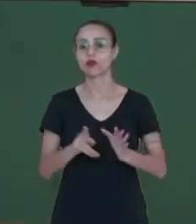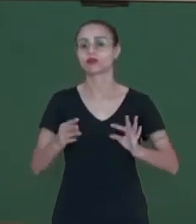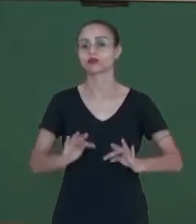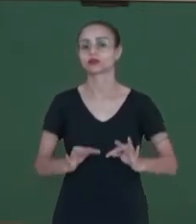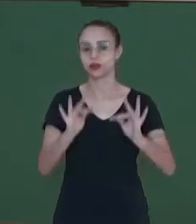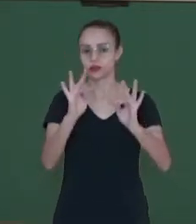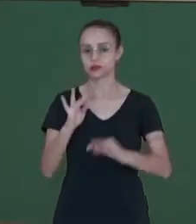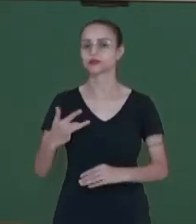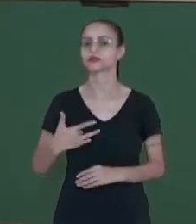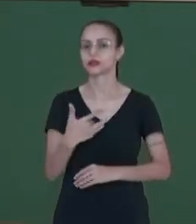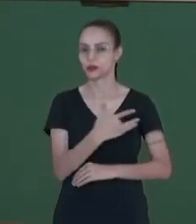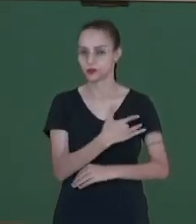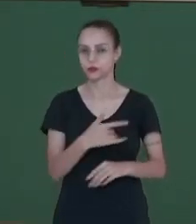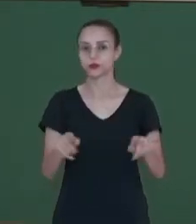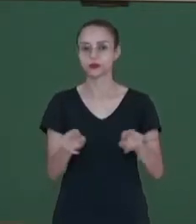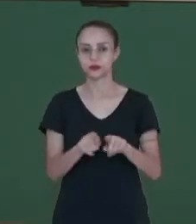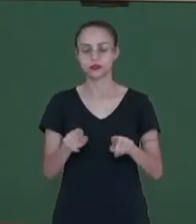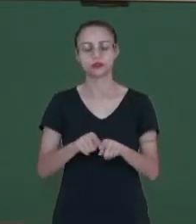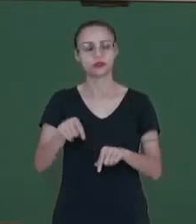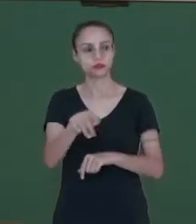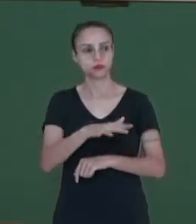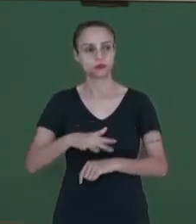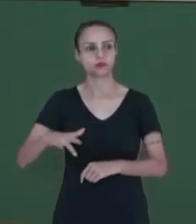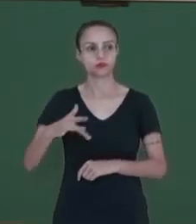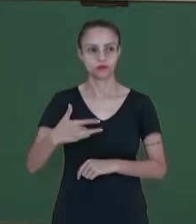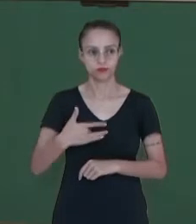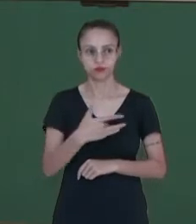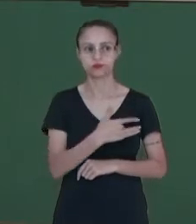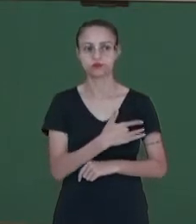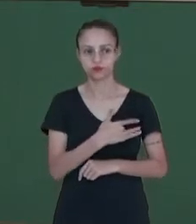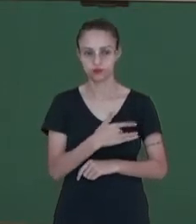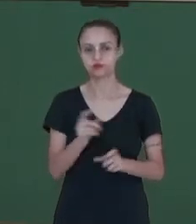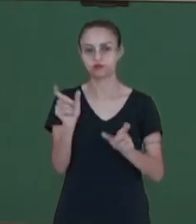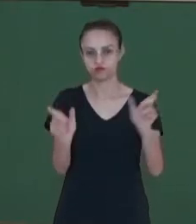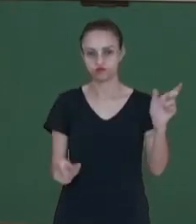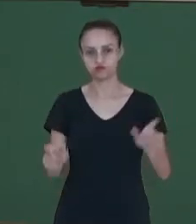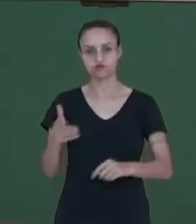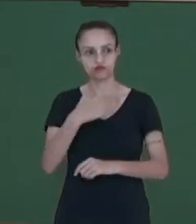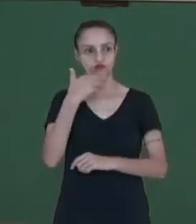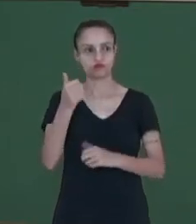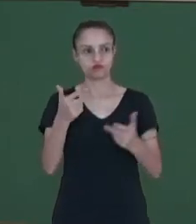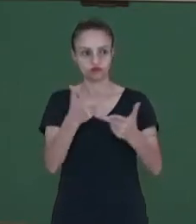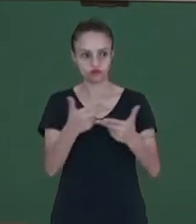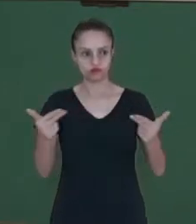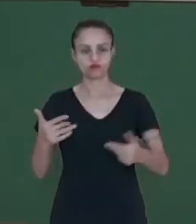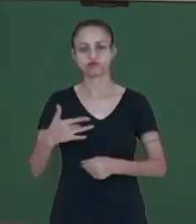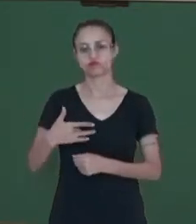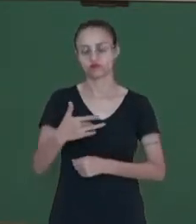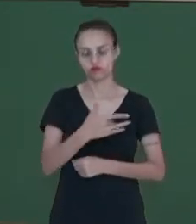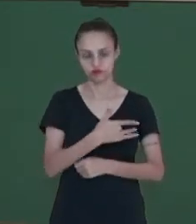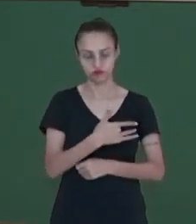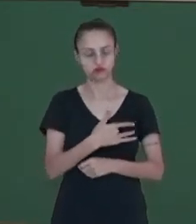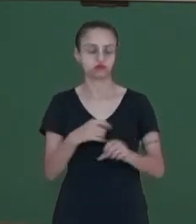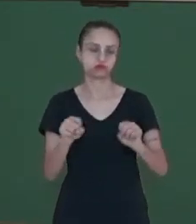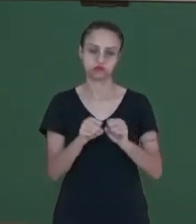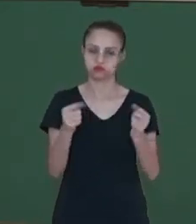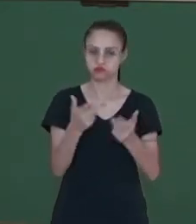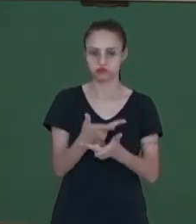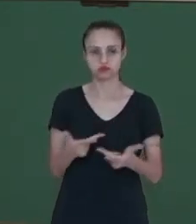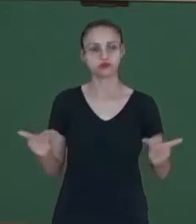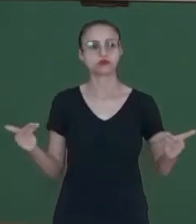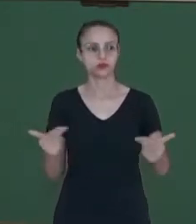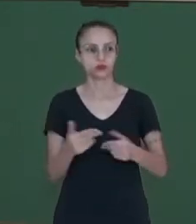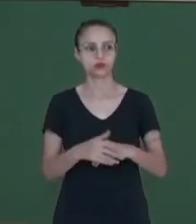mais terapêuticas, né? Mais para ajudar a pessoa a melhorar de alguma coisa que tinha, uma lesão, alguma